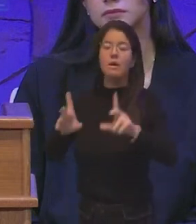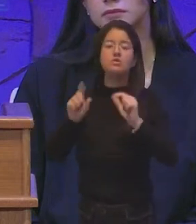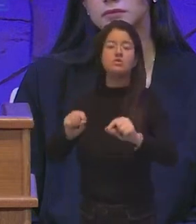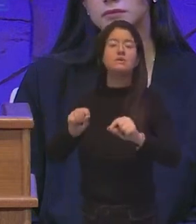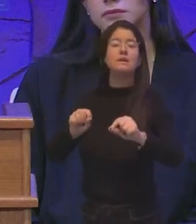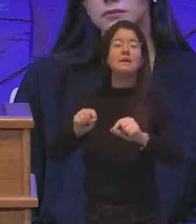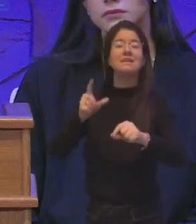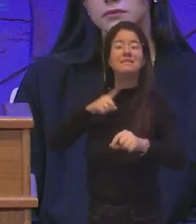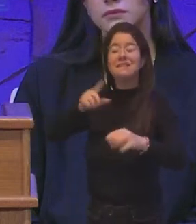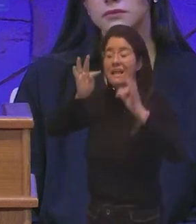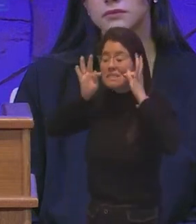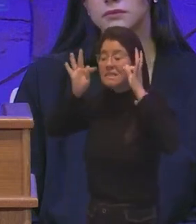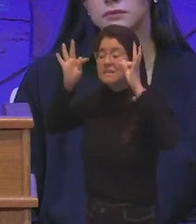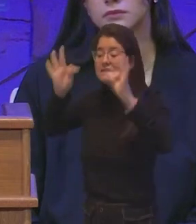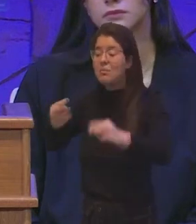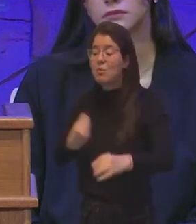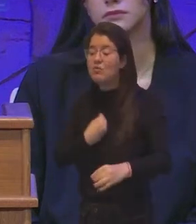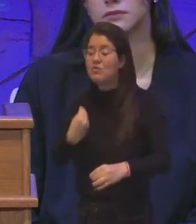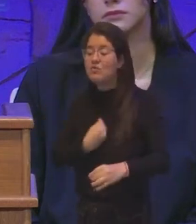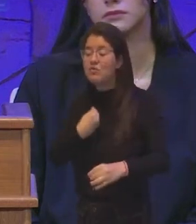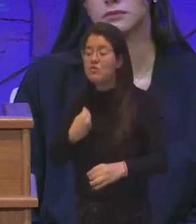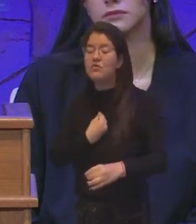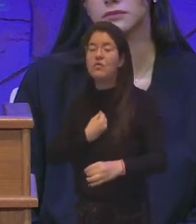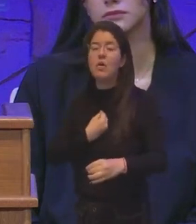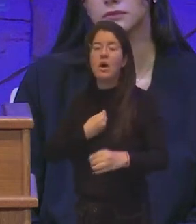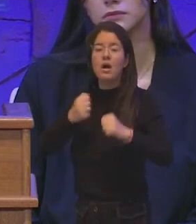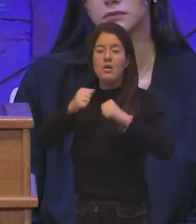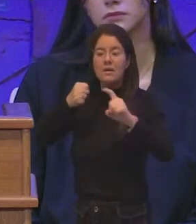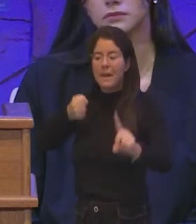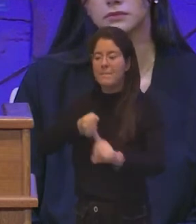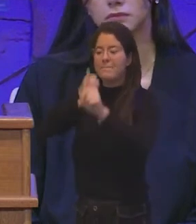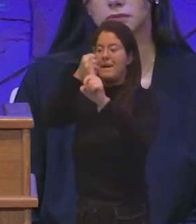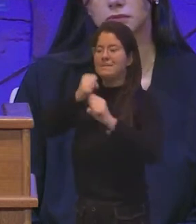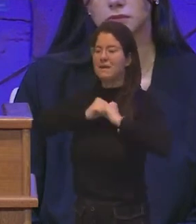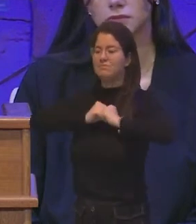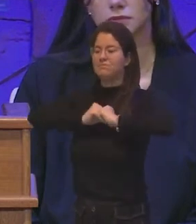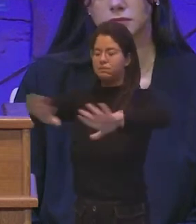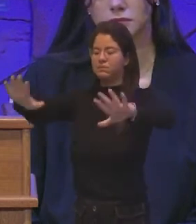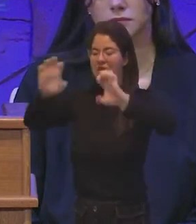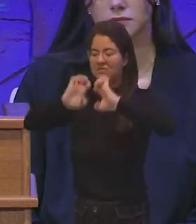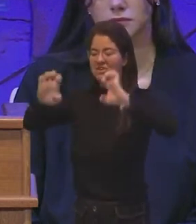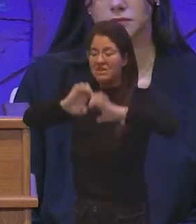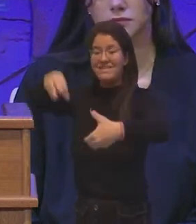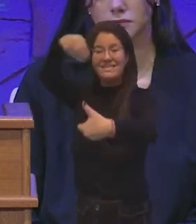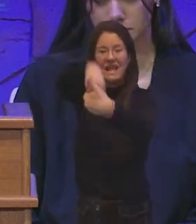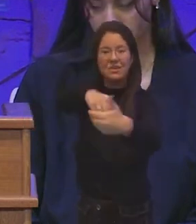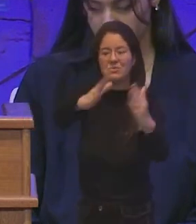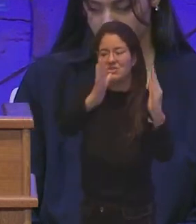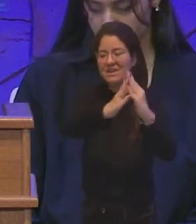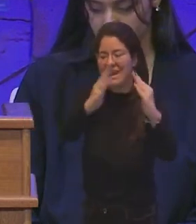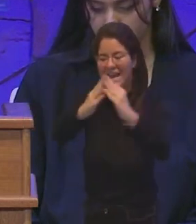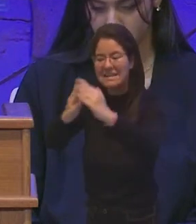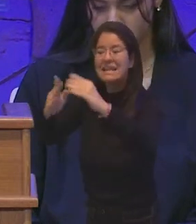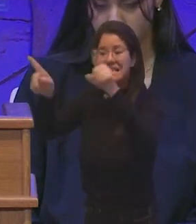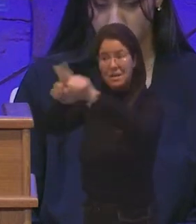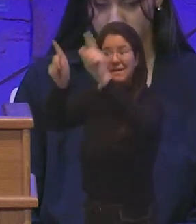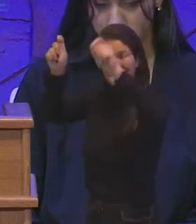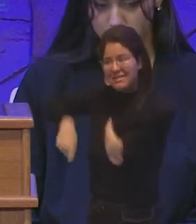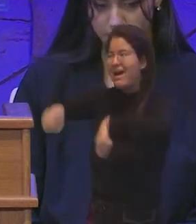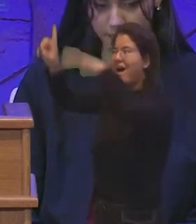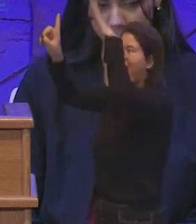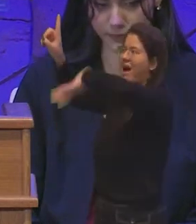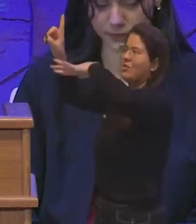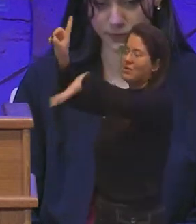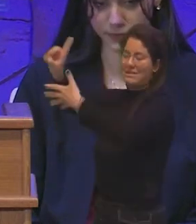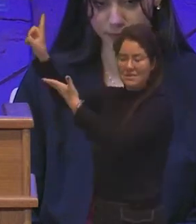daquela comunidade de fé começou a impactar o coração das pessoas, com a glória de Deus.